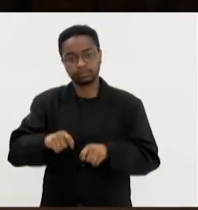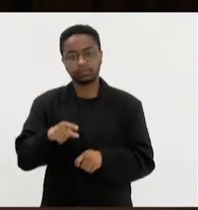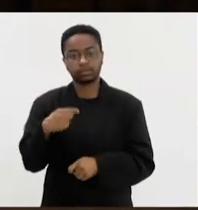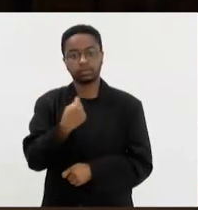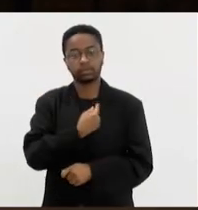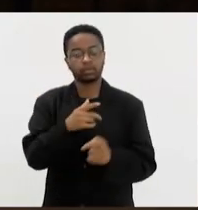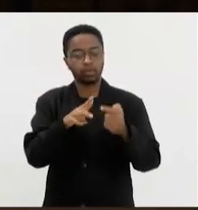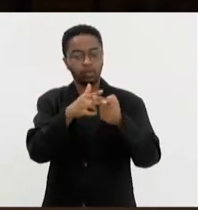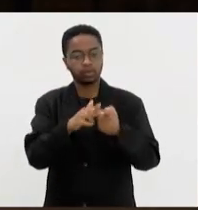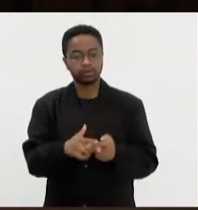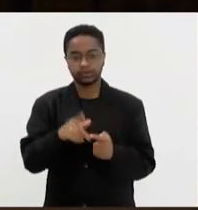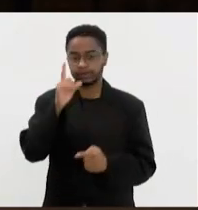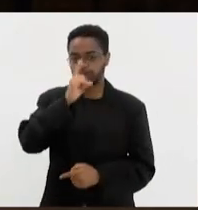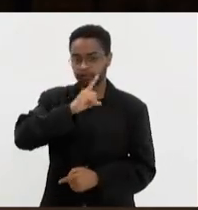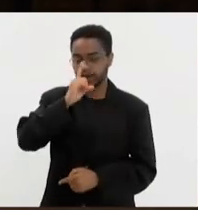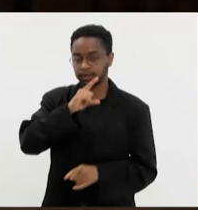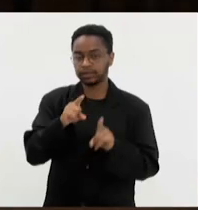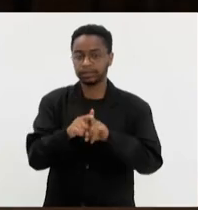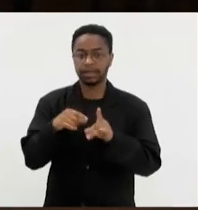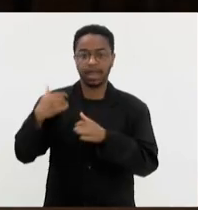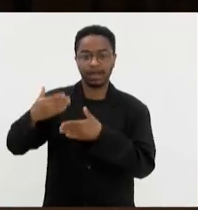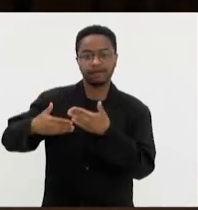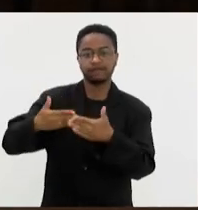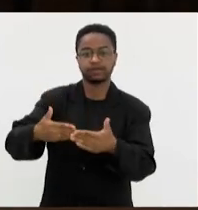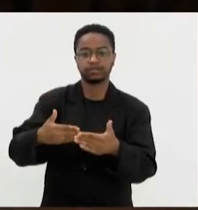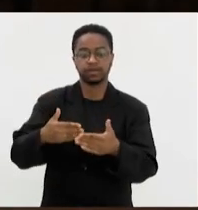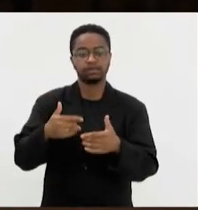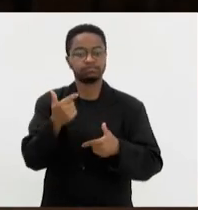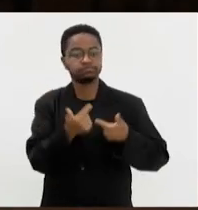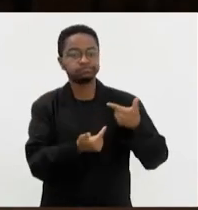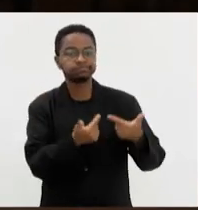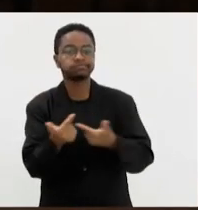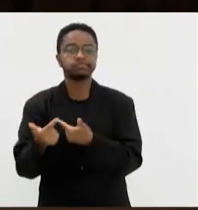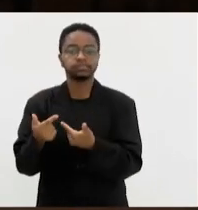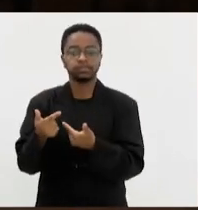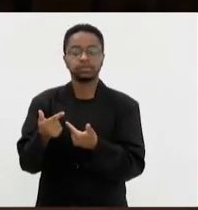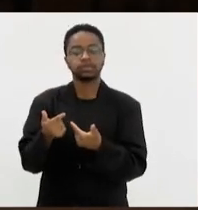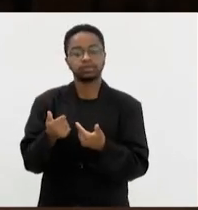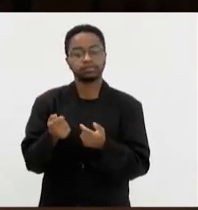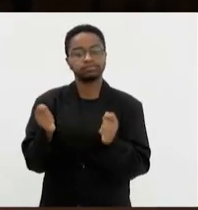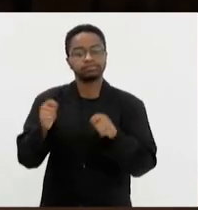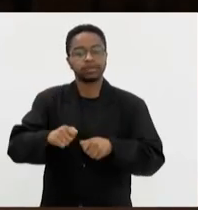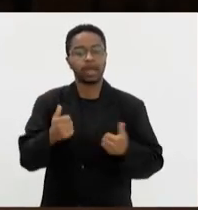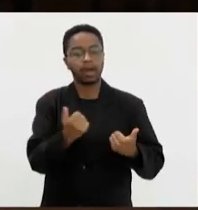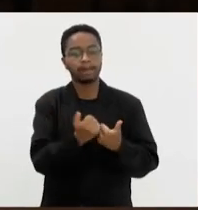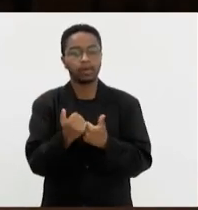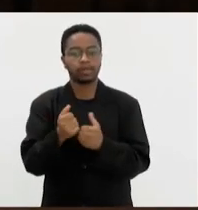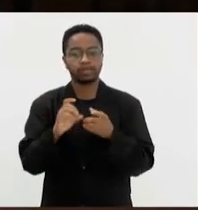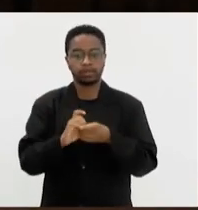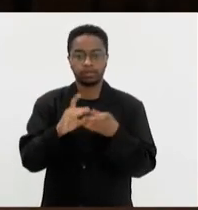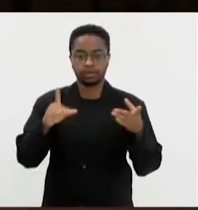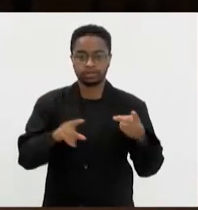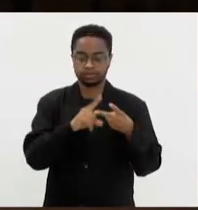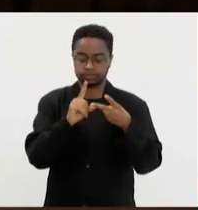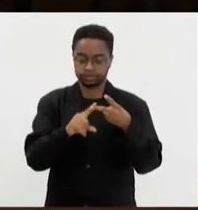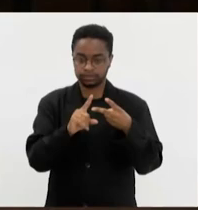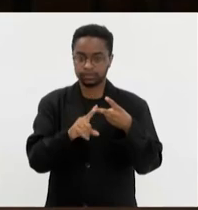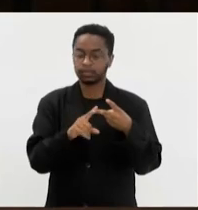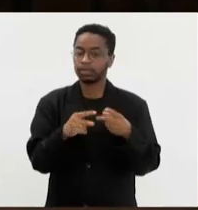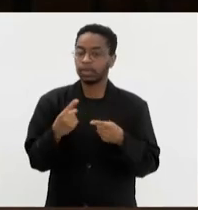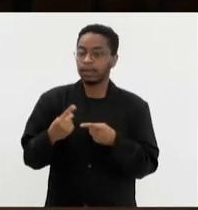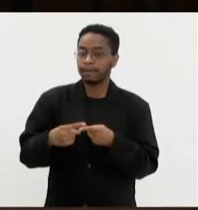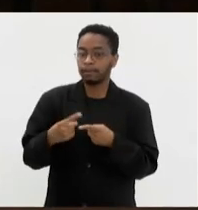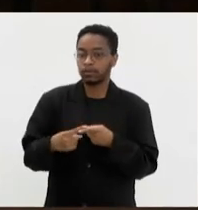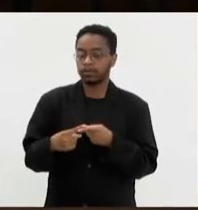corrigir imperfeições e avançar no trabalho de fortalecimento da democracia em segundo porque